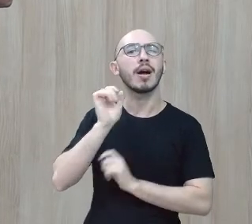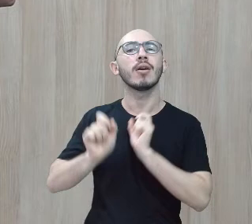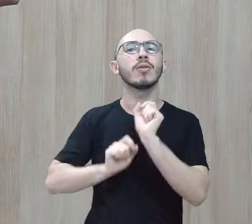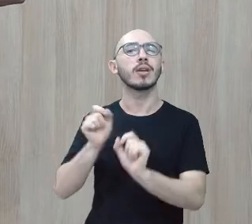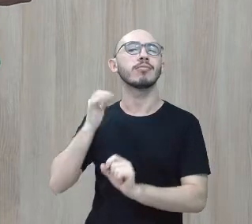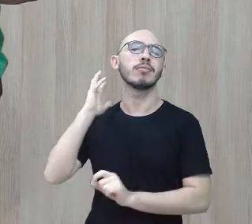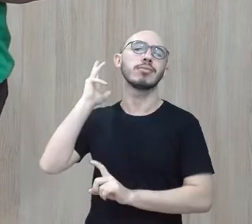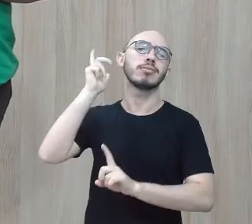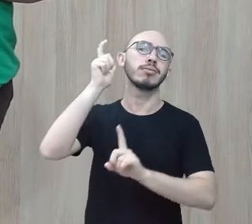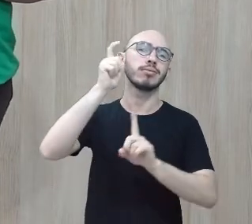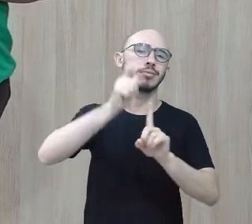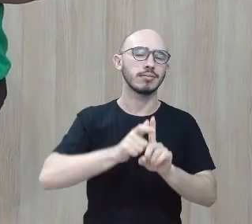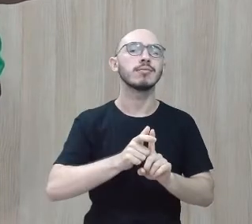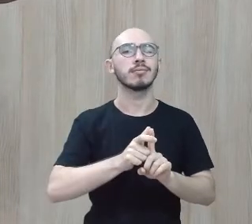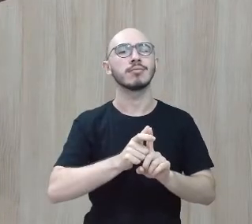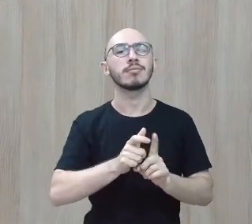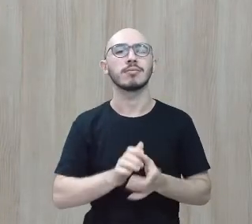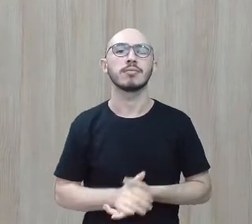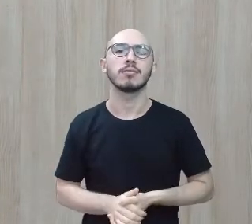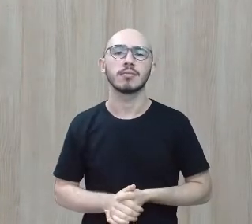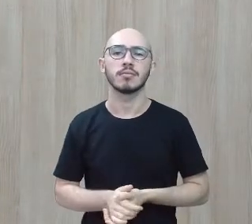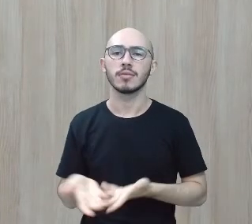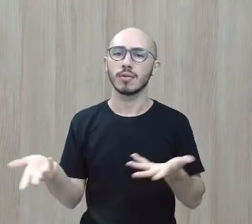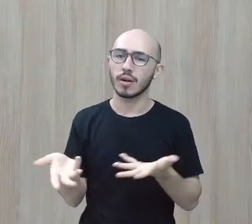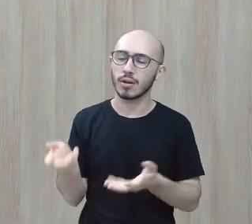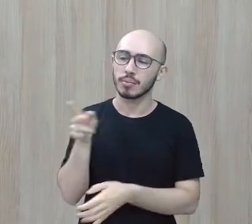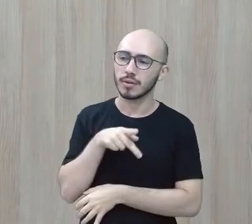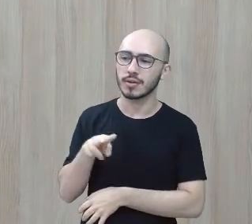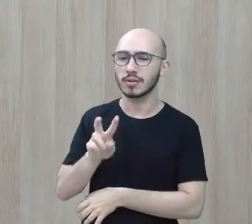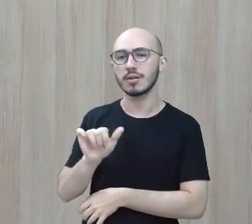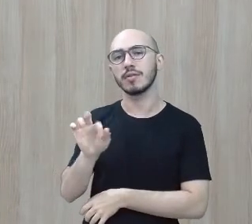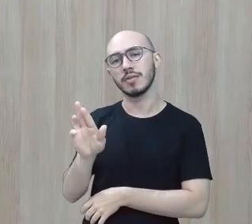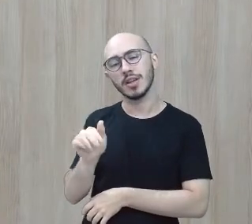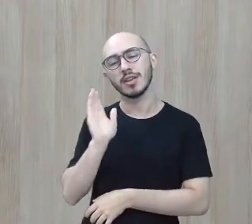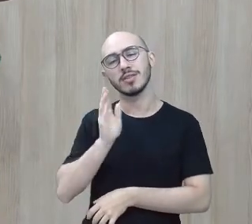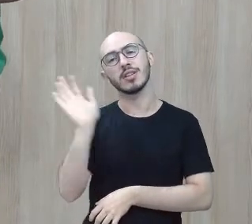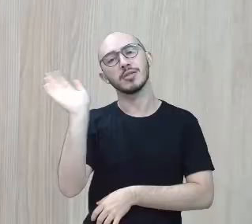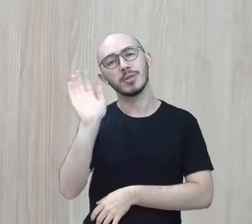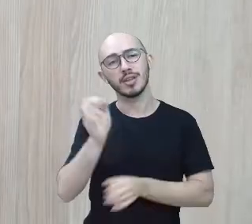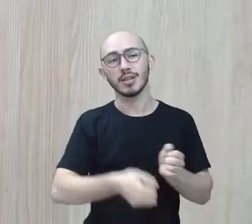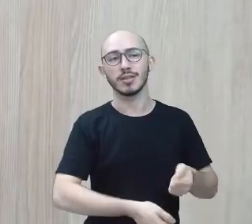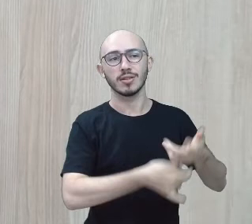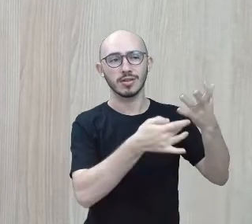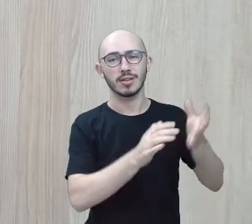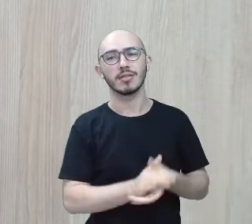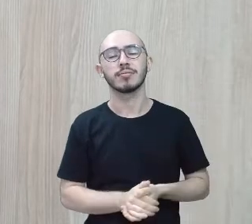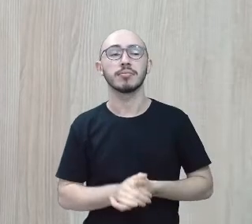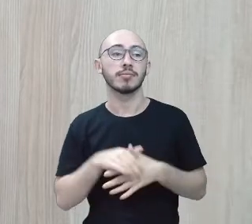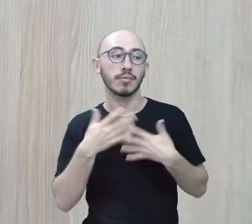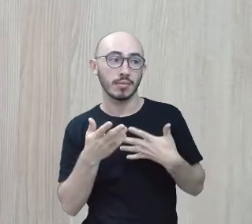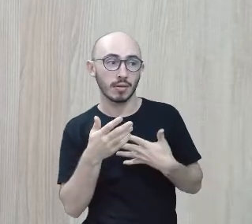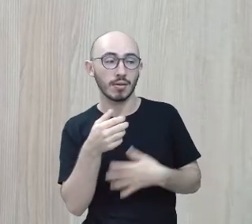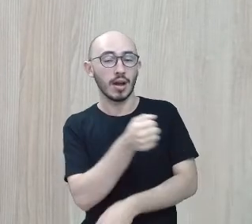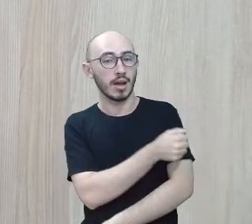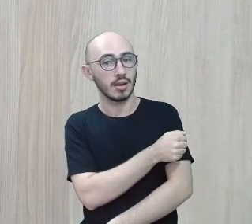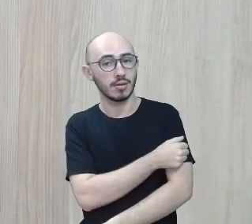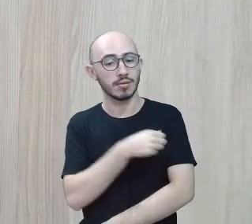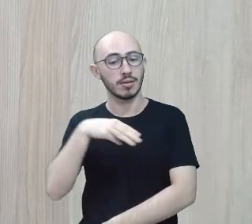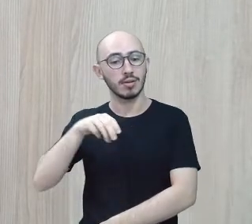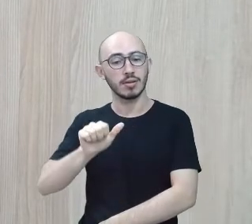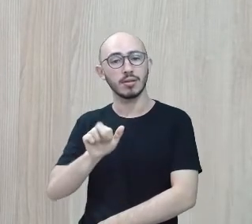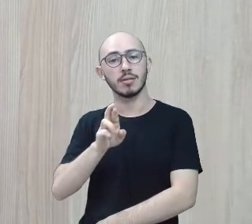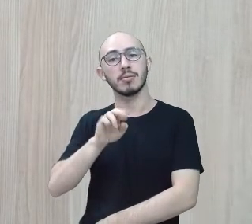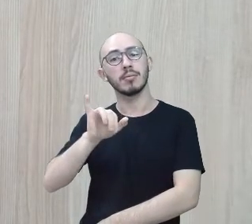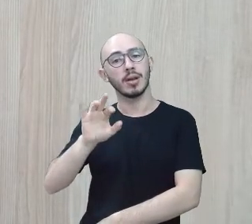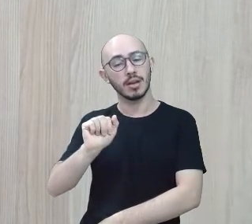certo? Então a professora Viviane vai se despedindo aí no chat. Maria, caso tenha ficado alguma dúvida, poeta é aquele